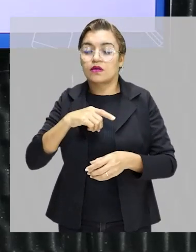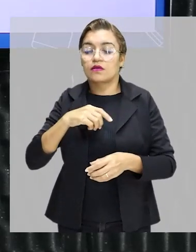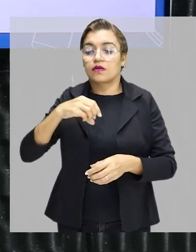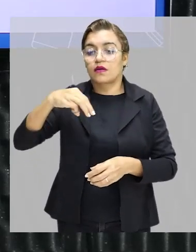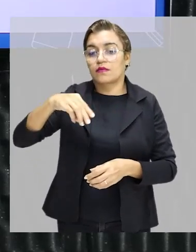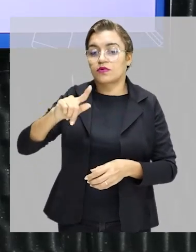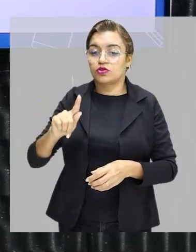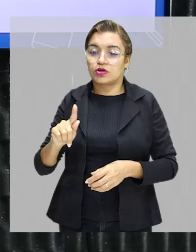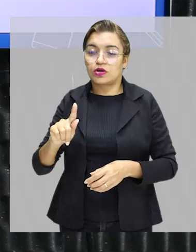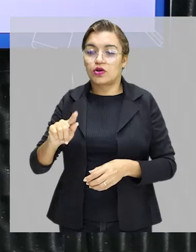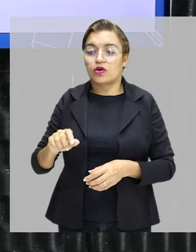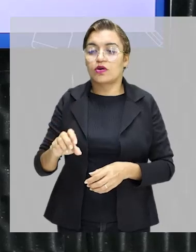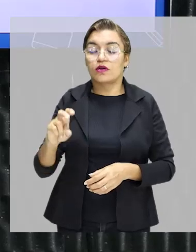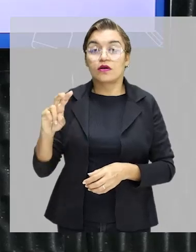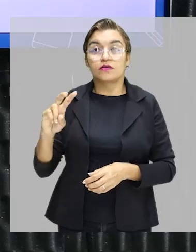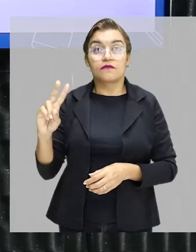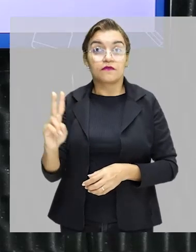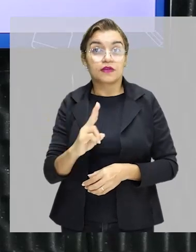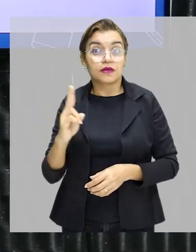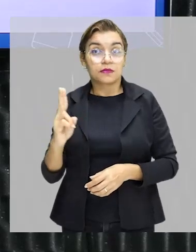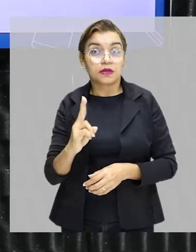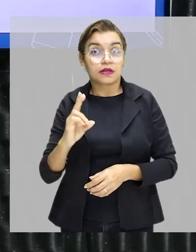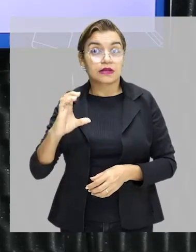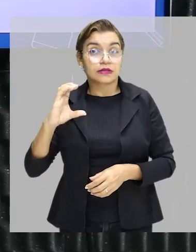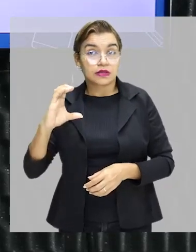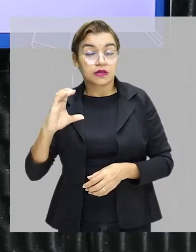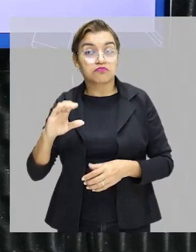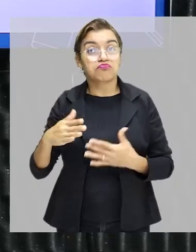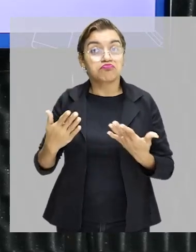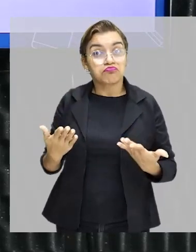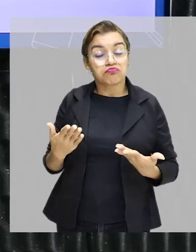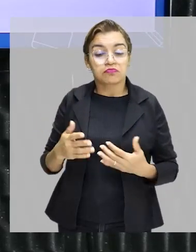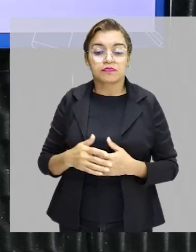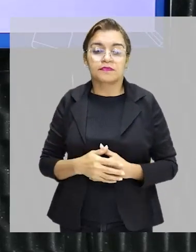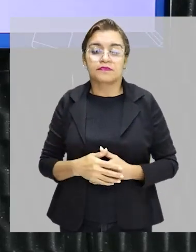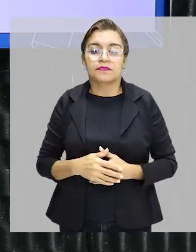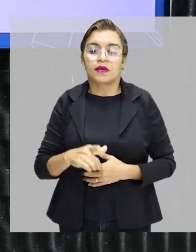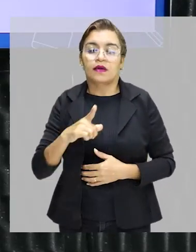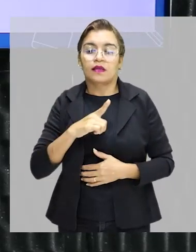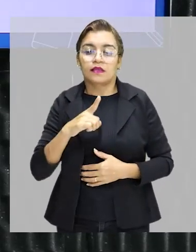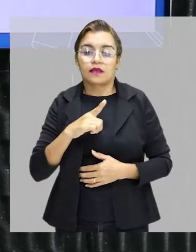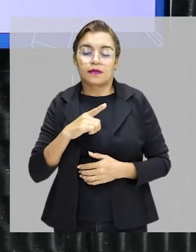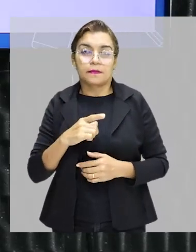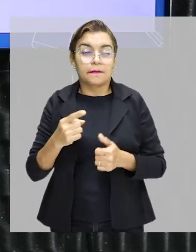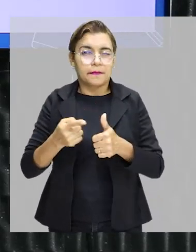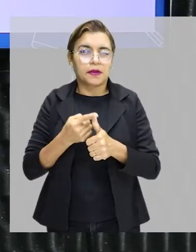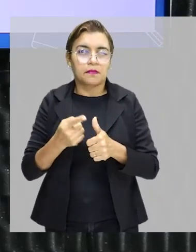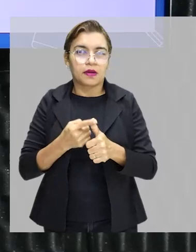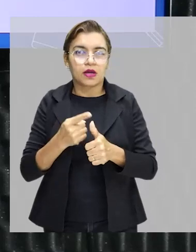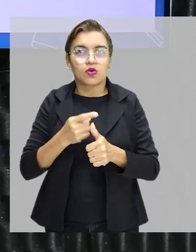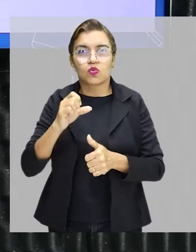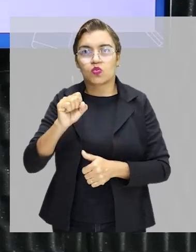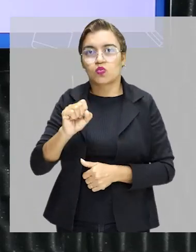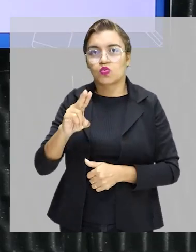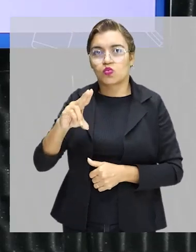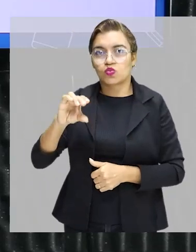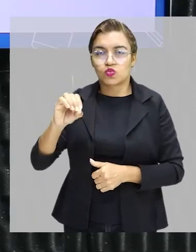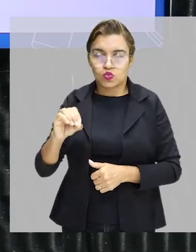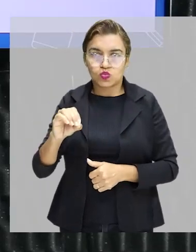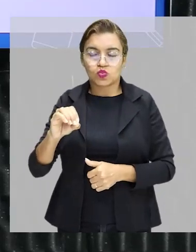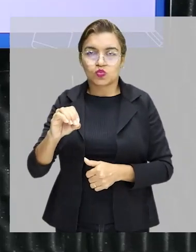C na laranjada? Então, eu preparei inicialmente, né, um suco, né, uma